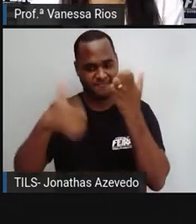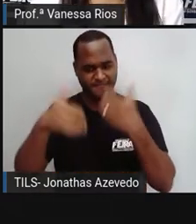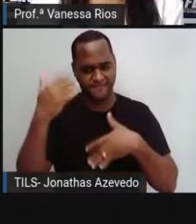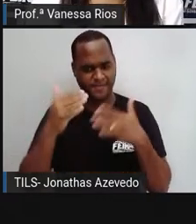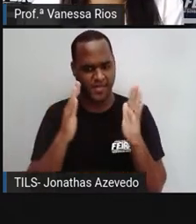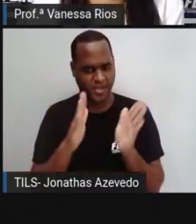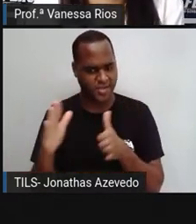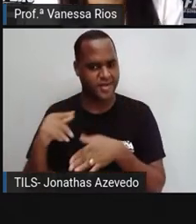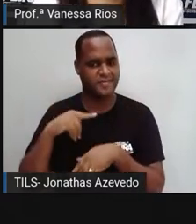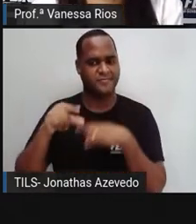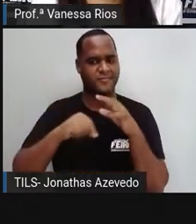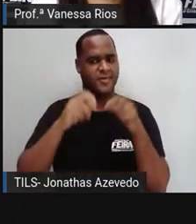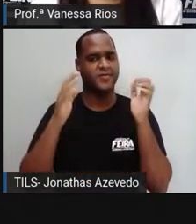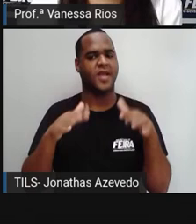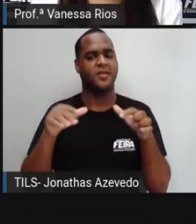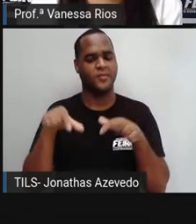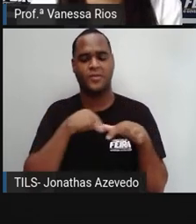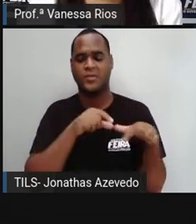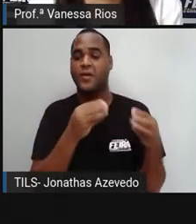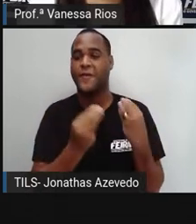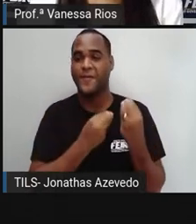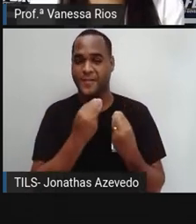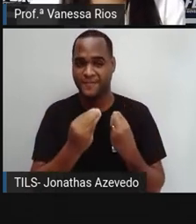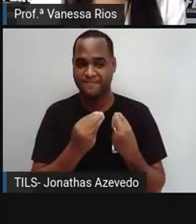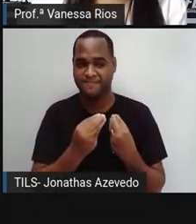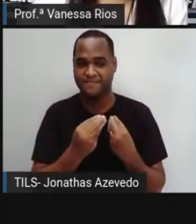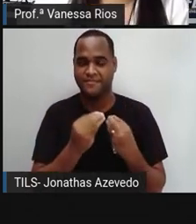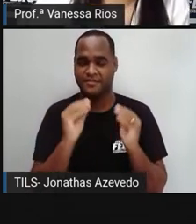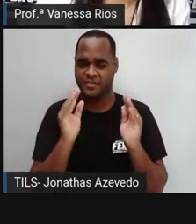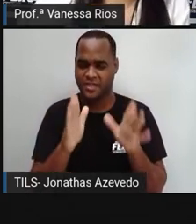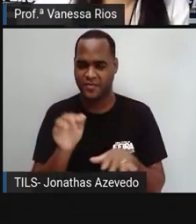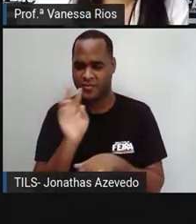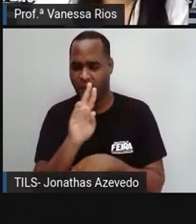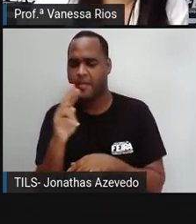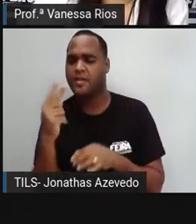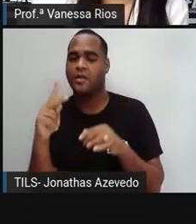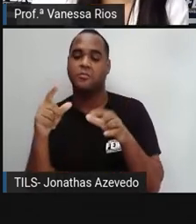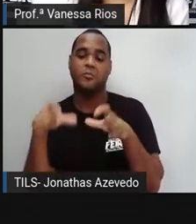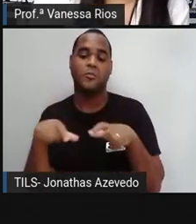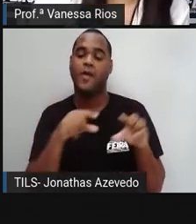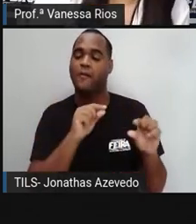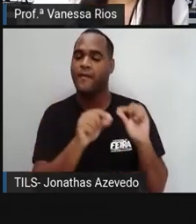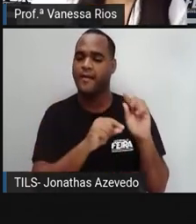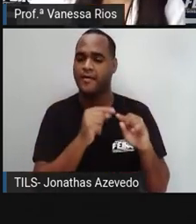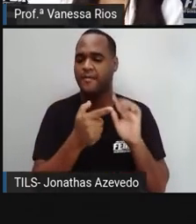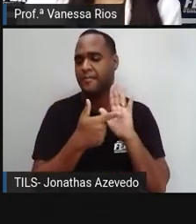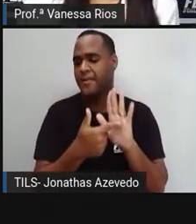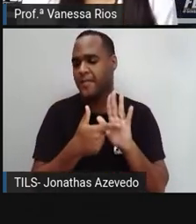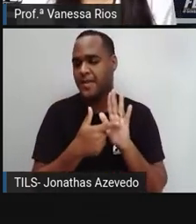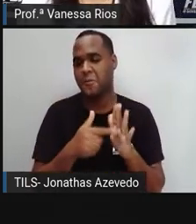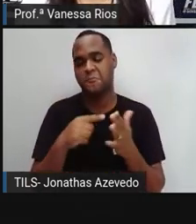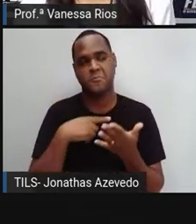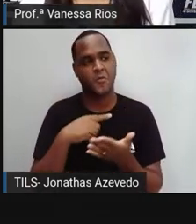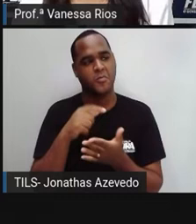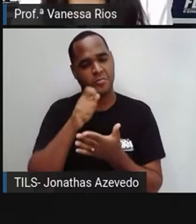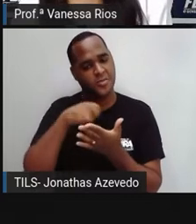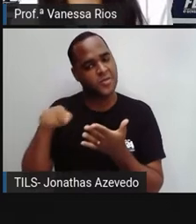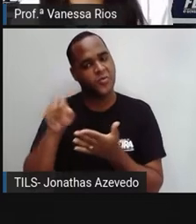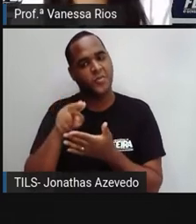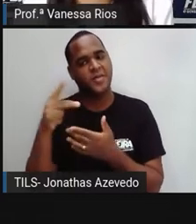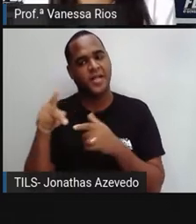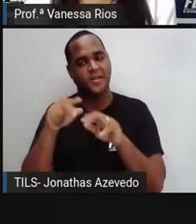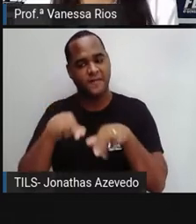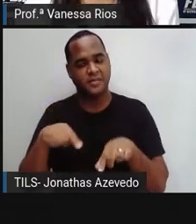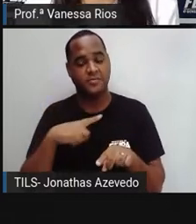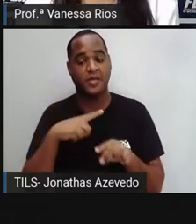você já escolheu um lugar para passear? Já colocou o nome de alguns do que a Pro mostrou, ou de repente anotou o nome de